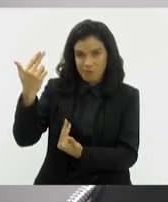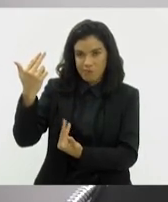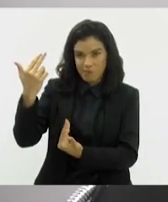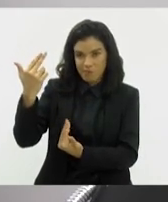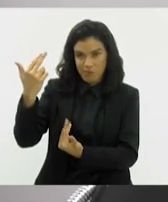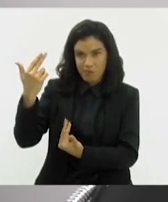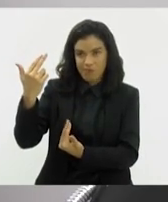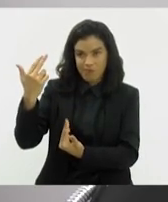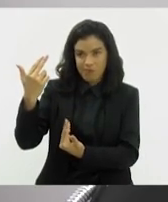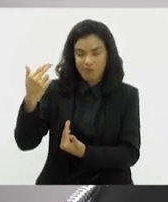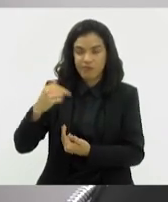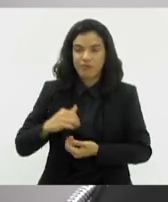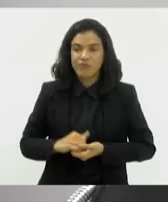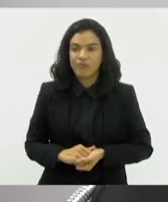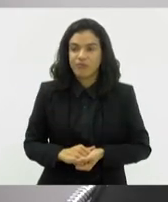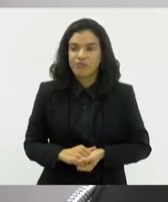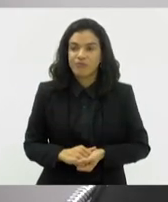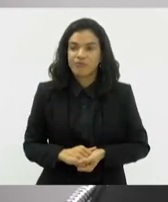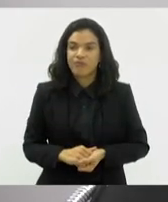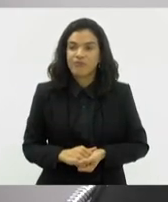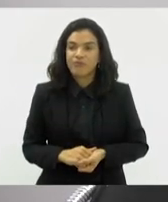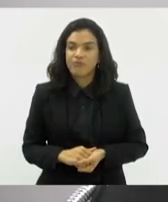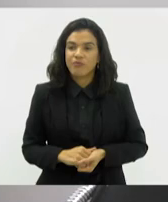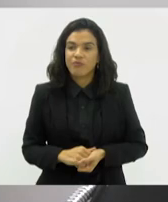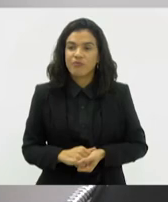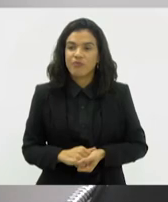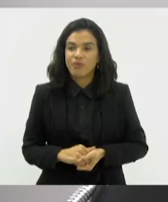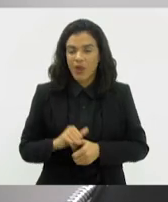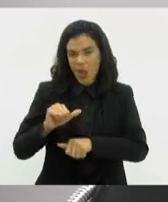Alterei o parecer, presidente.